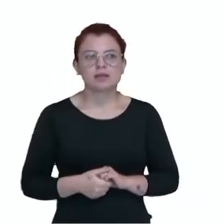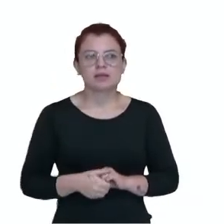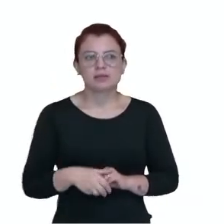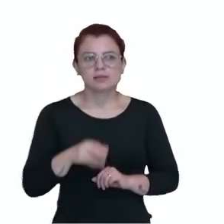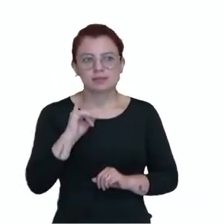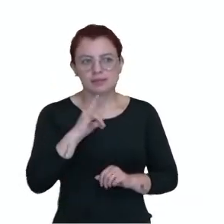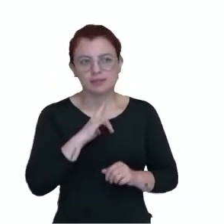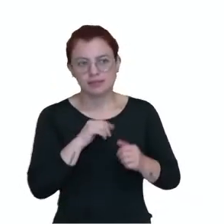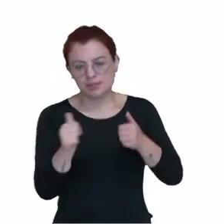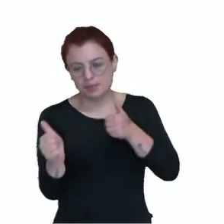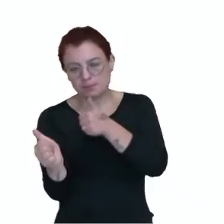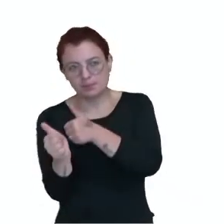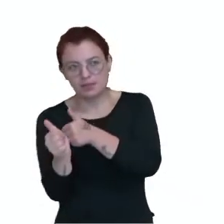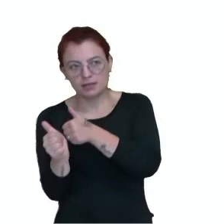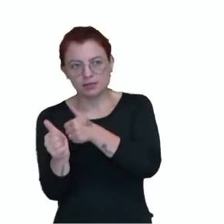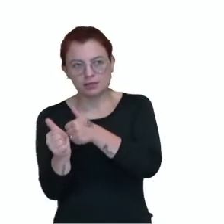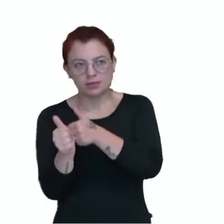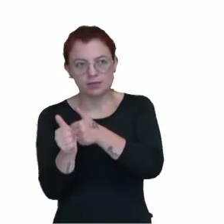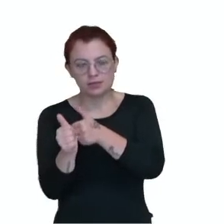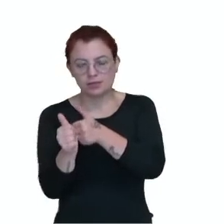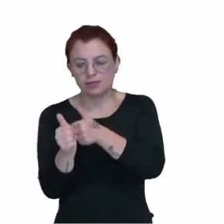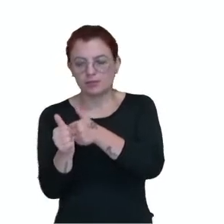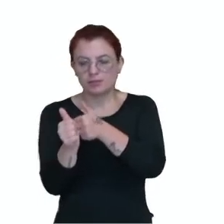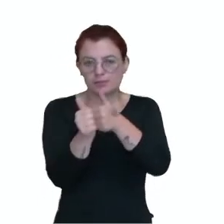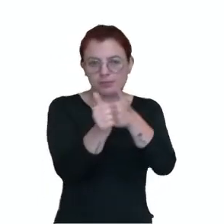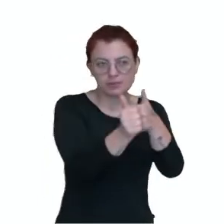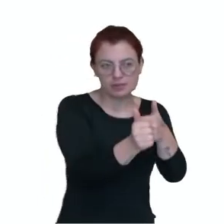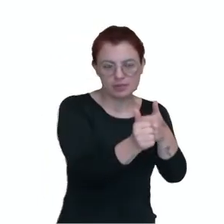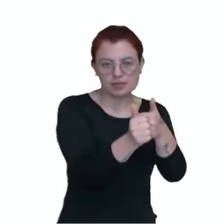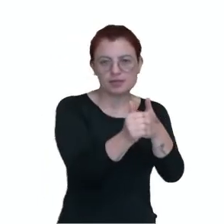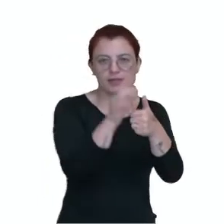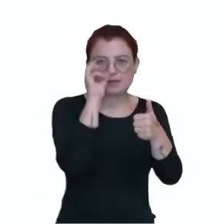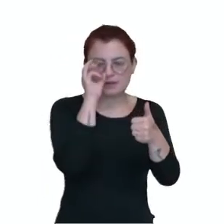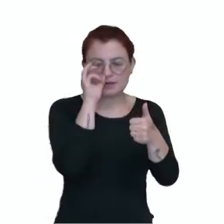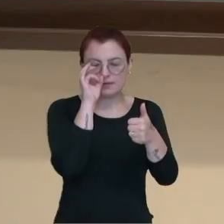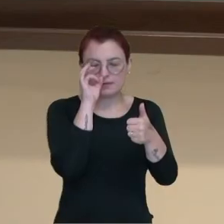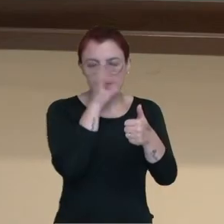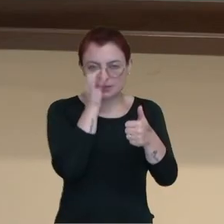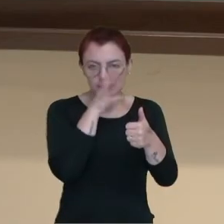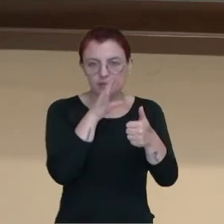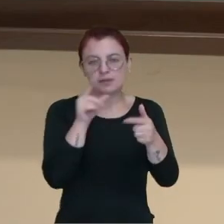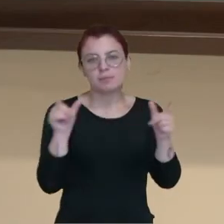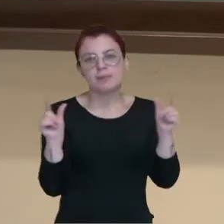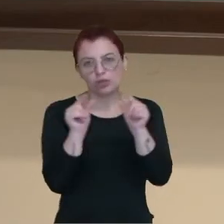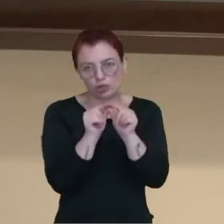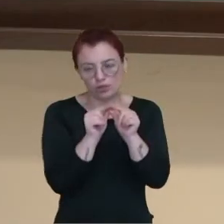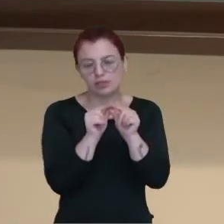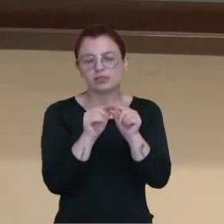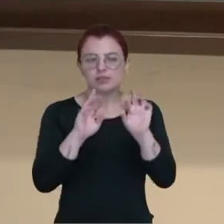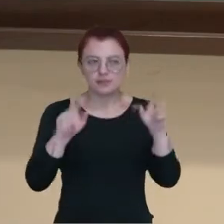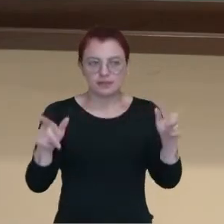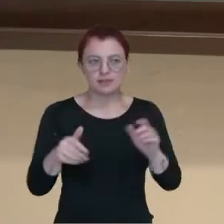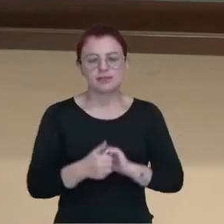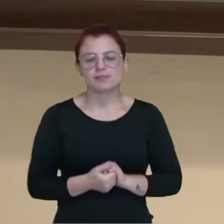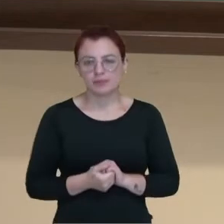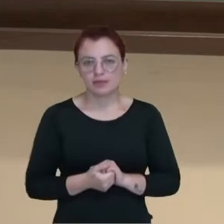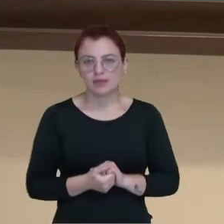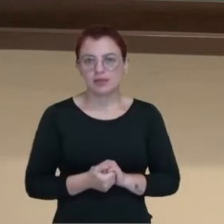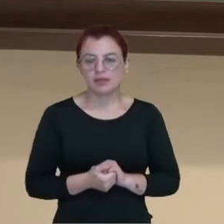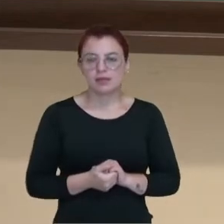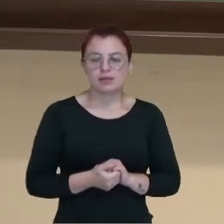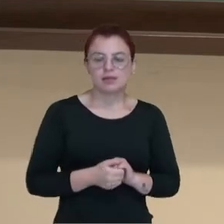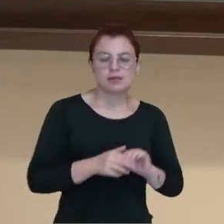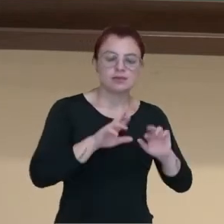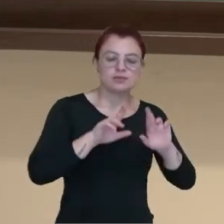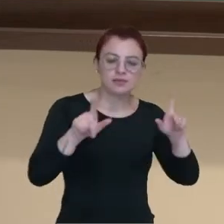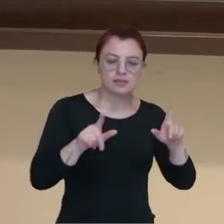mais próximo essa curva em vermelho tiver da ideal, da verde, menor é a diferença entre o salário da pessoa mais rica e da pessoa